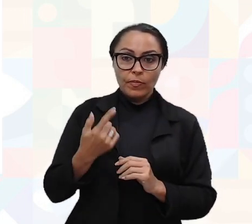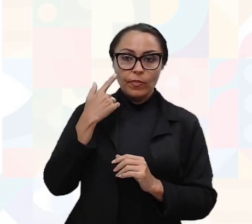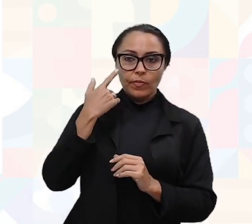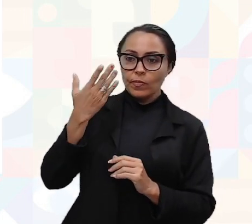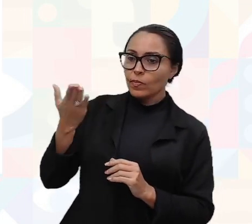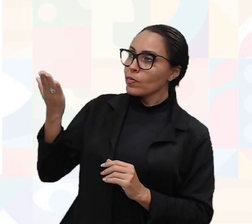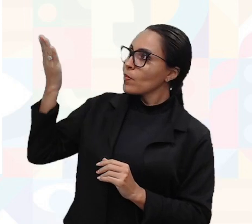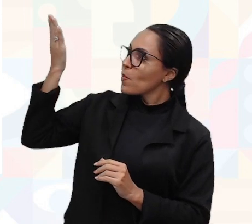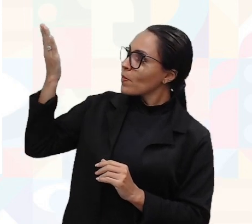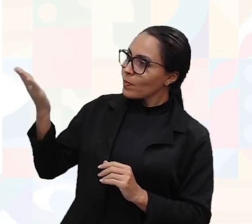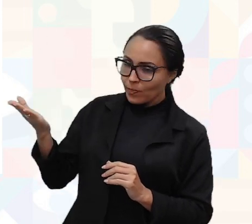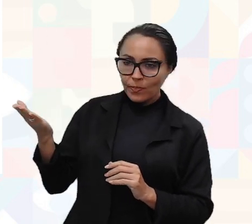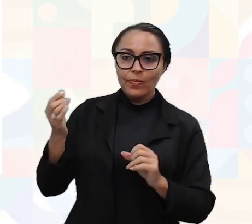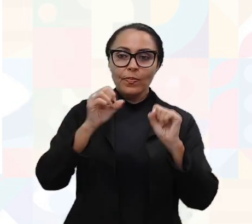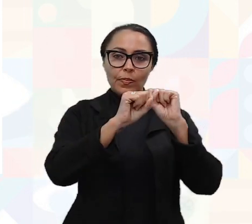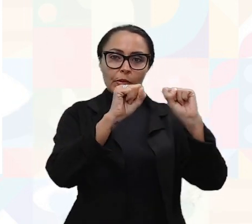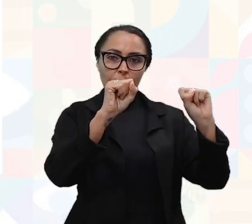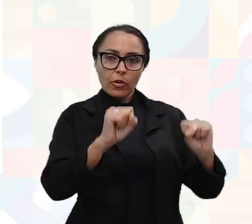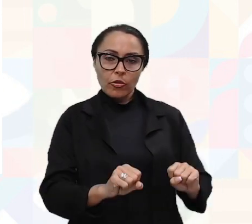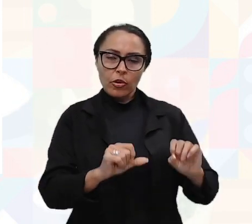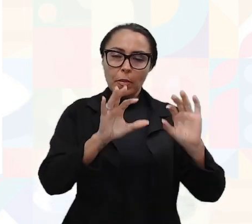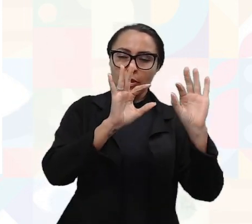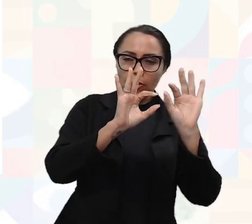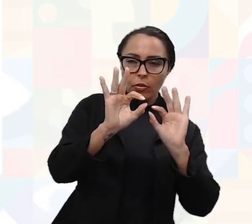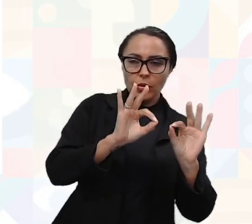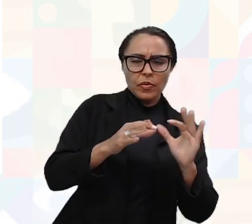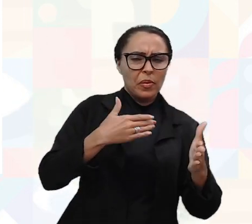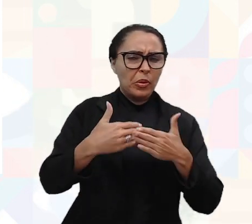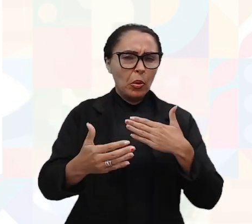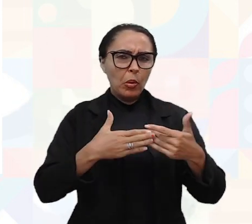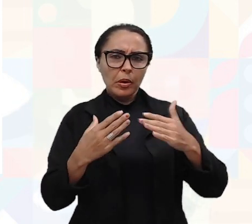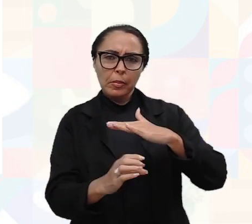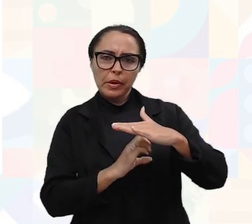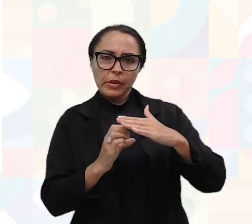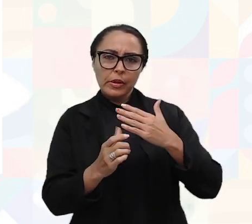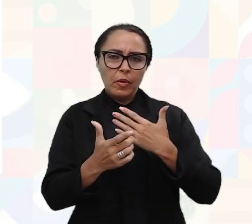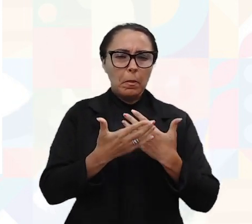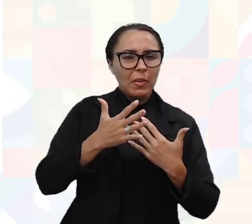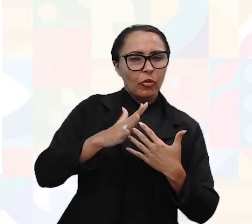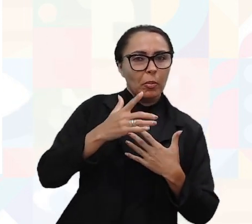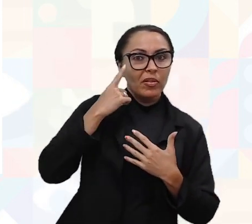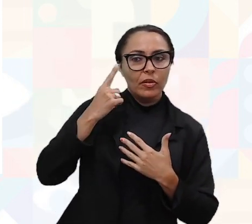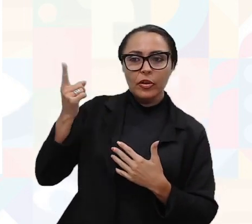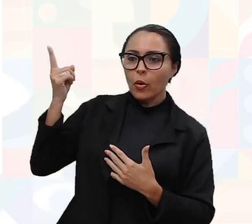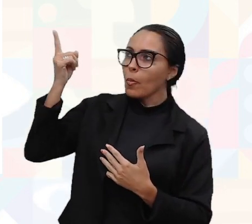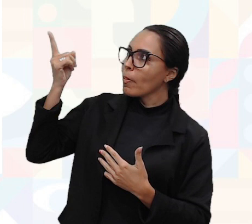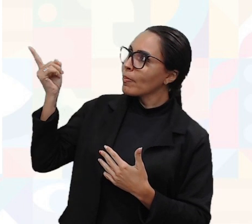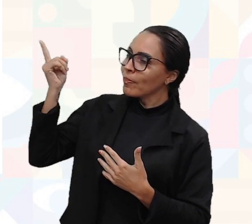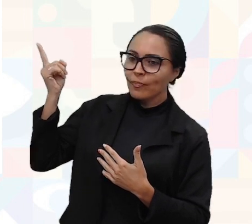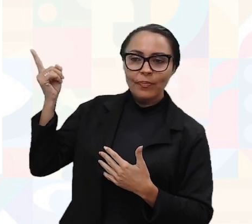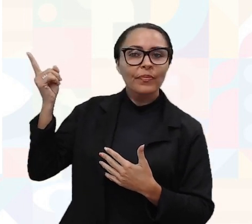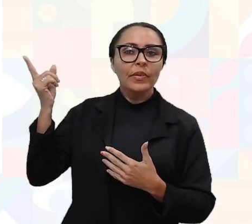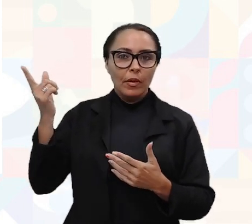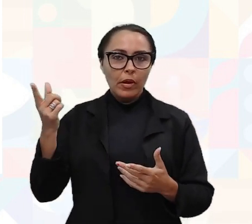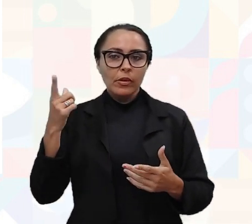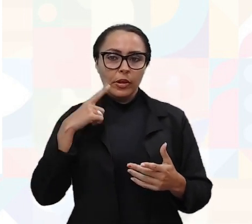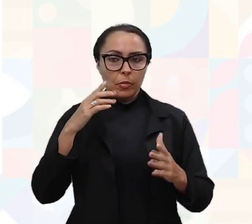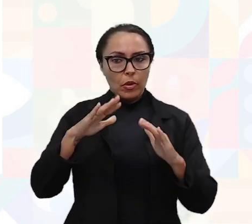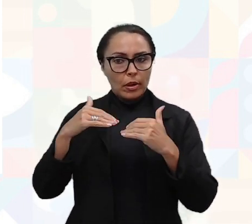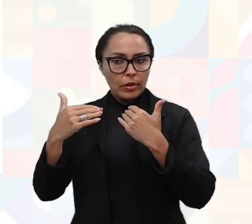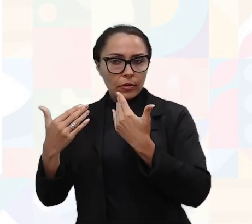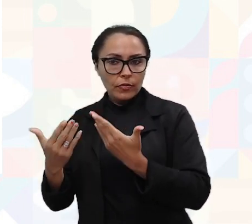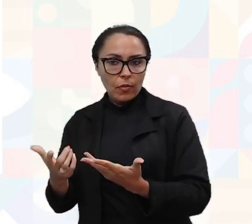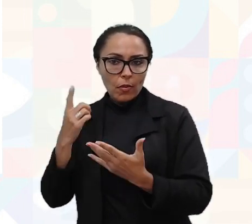Bom, o sistema de produção de qualquer organização, de qualquer empresa, ele funciona mais ou menos assim. Nós temos aqui do lado de fora um